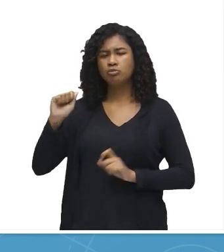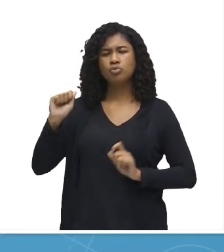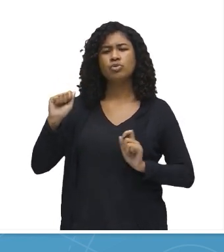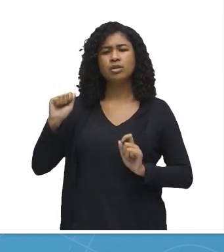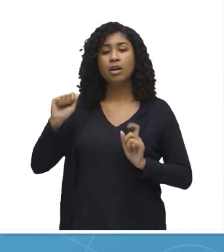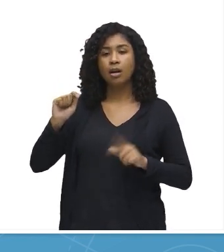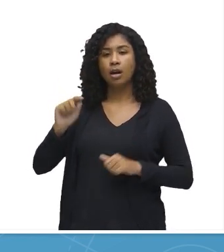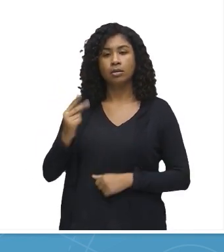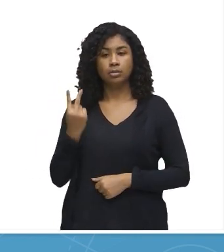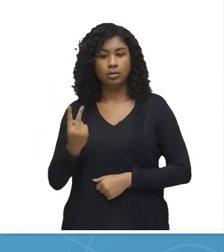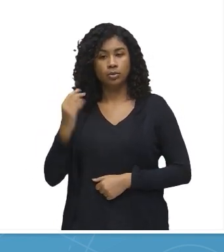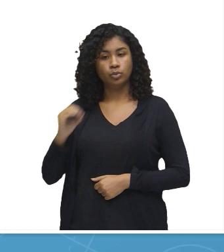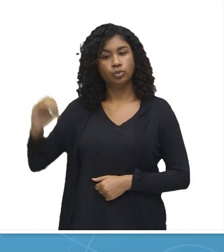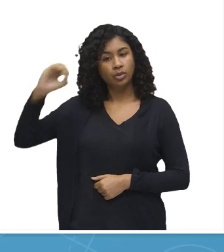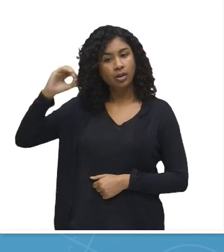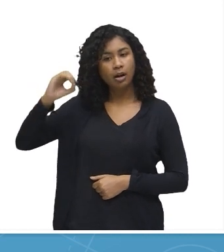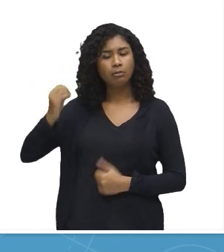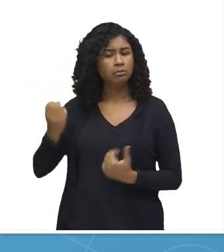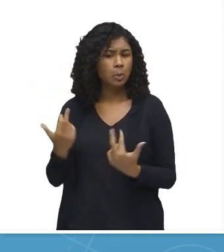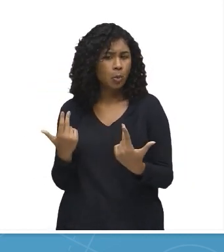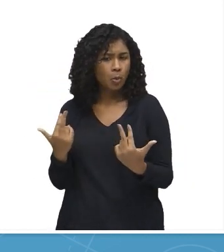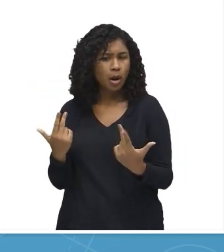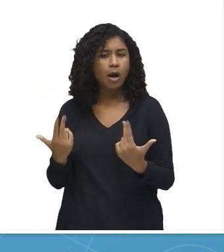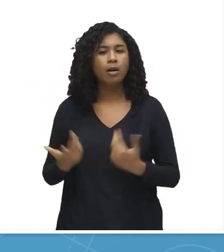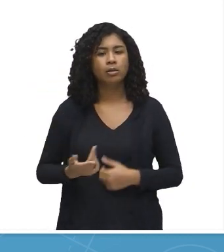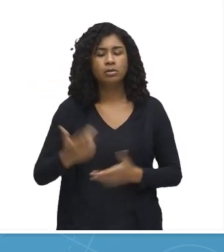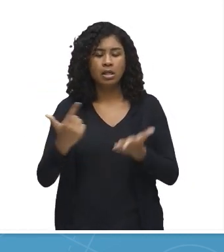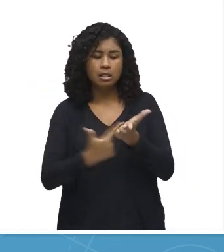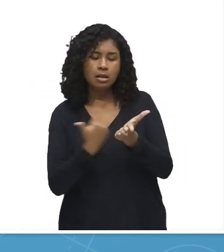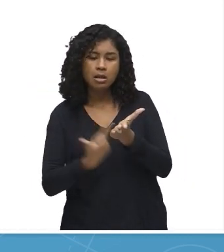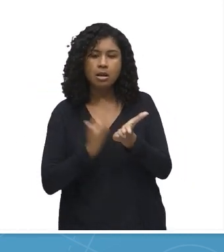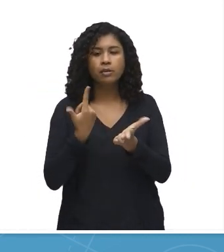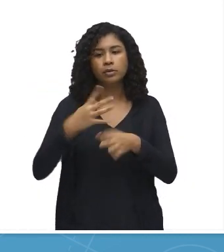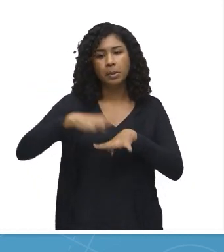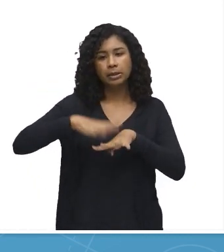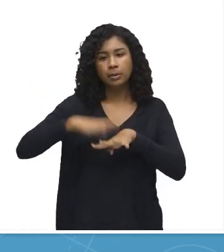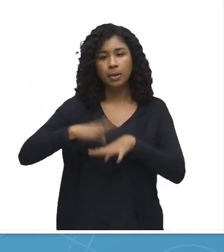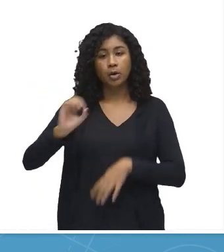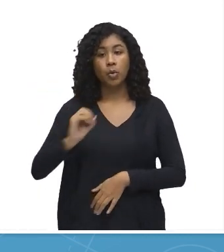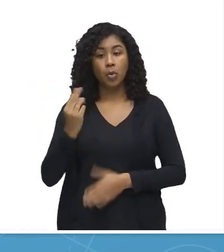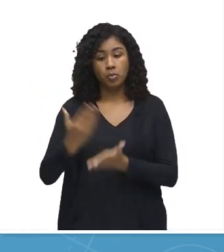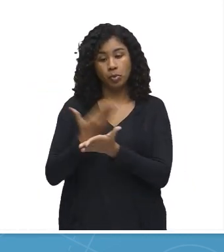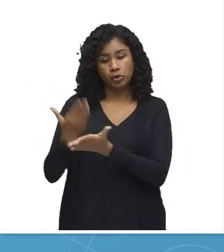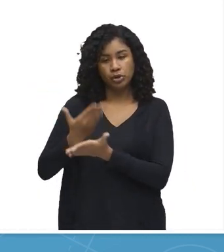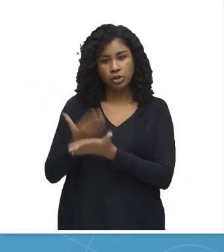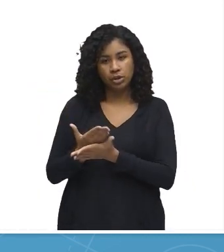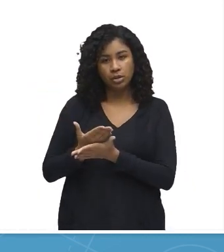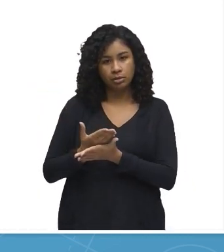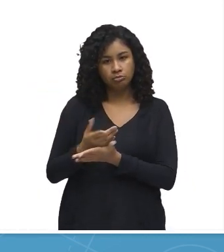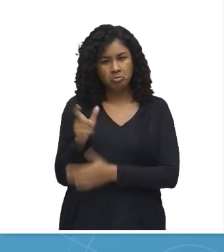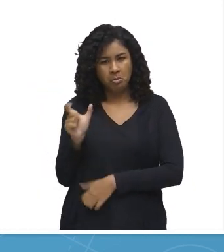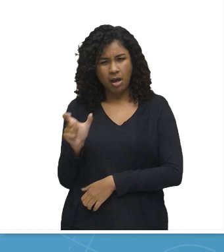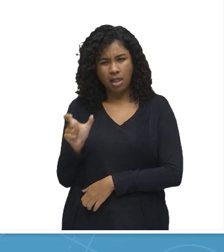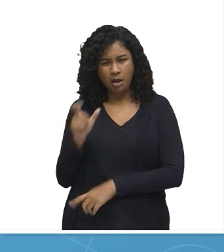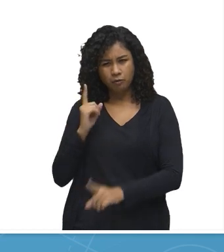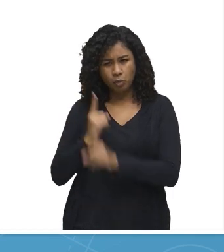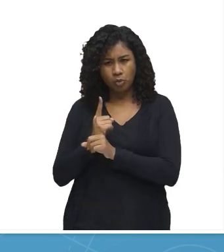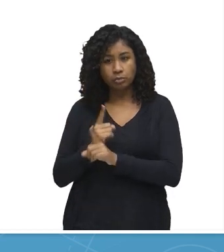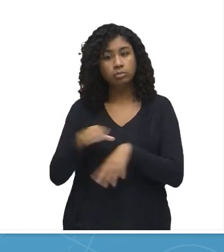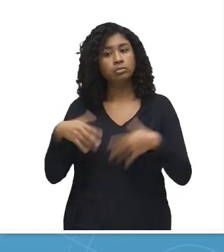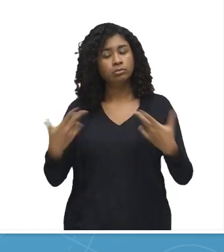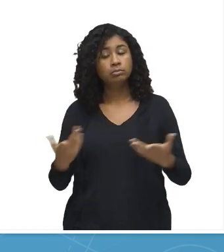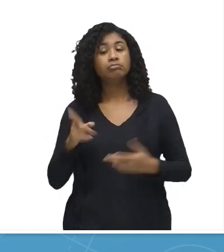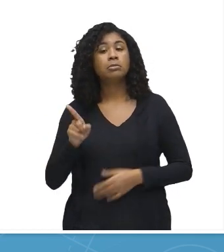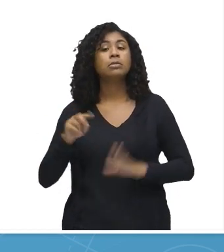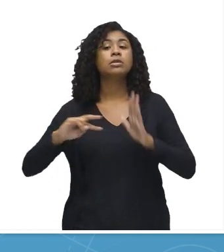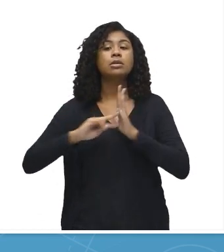verem esse nome por aí nos livros de matemática, nas apostilas, enfim, saibam que se trata de equação do